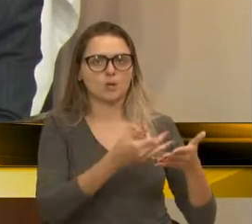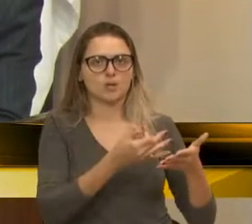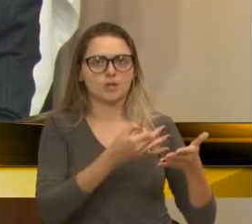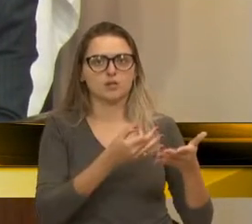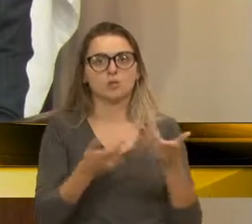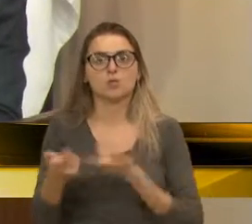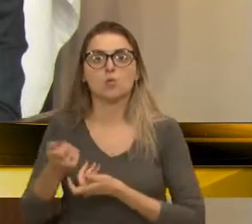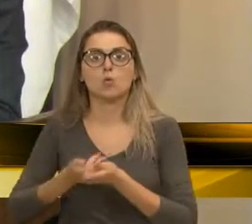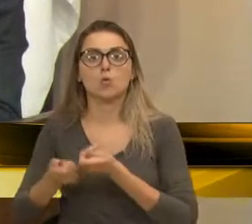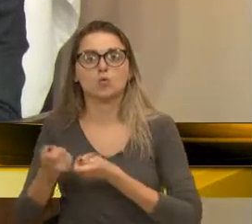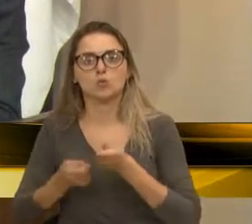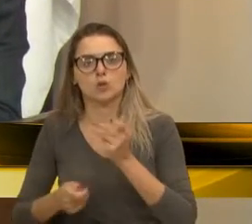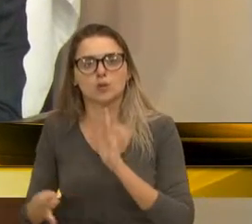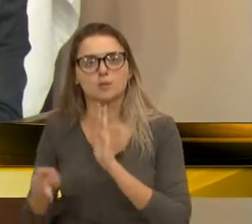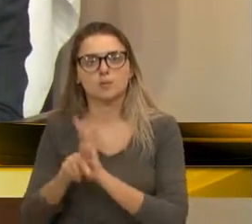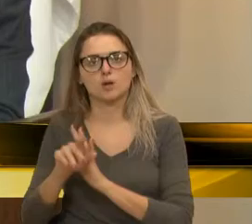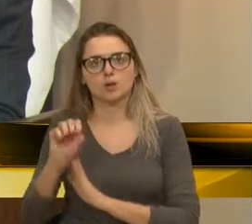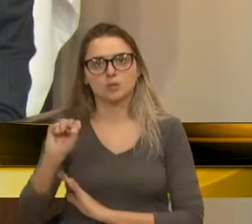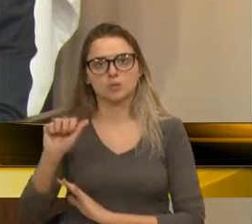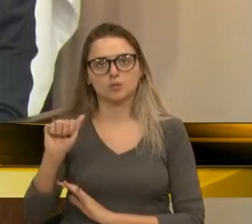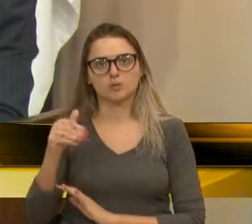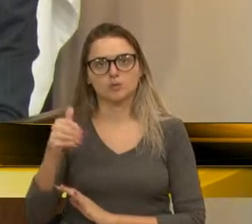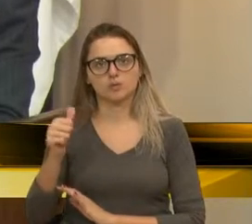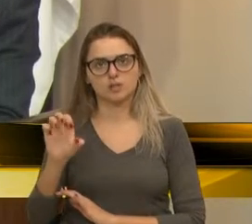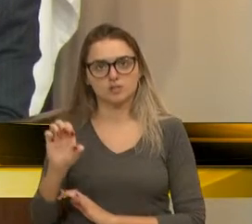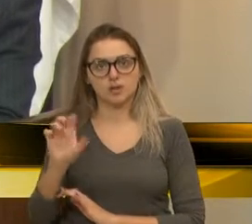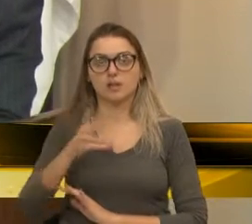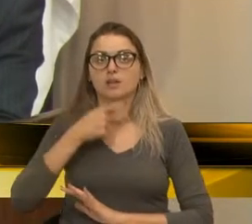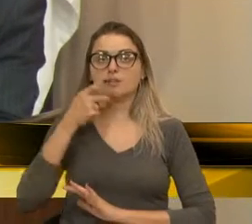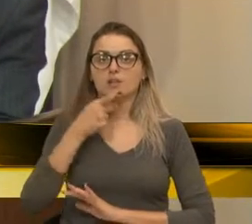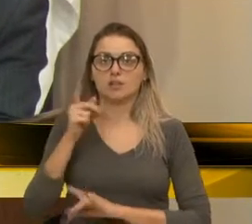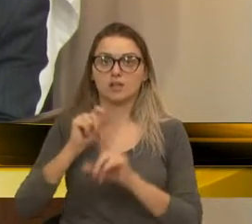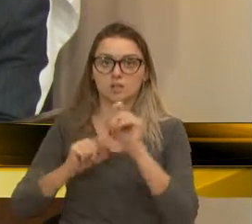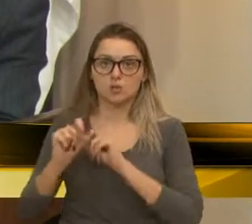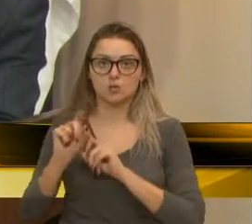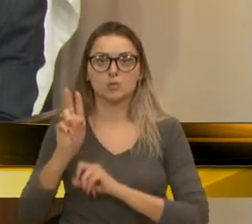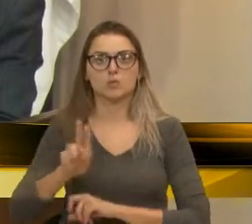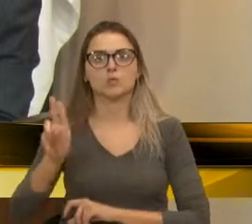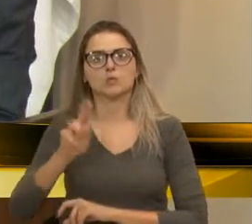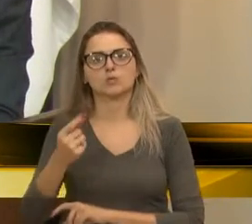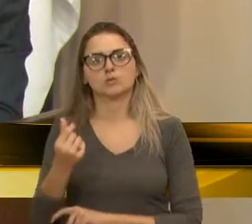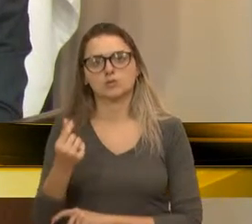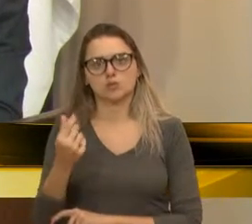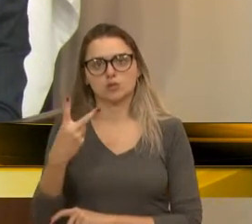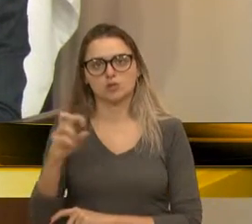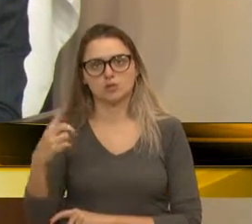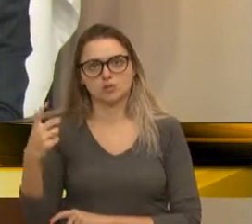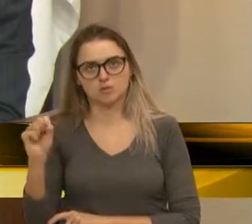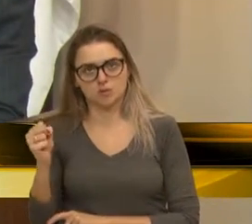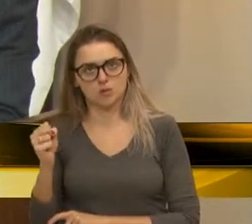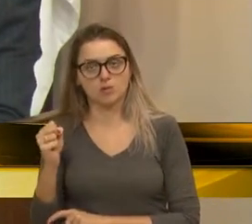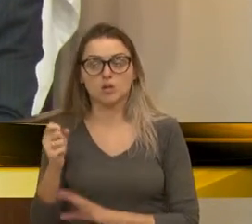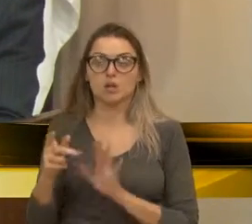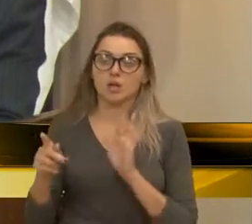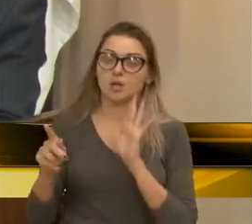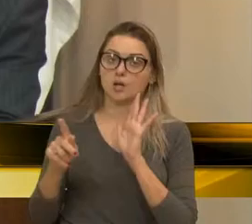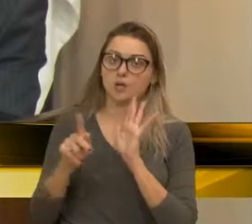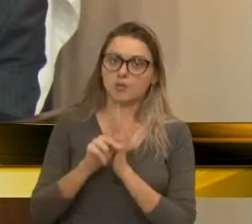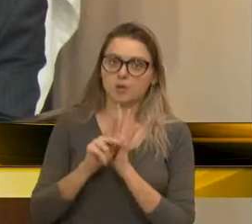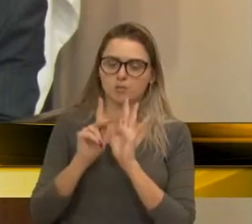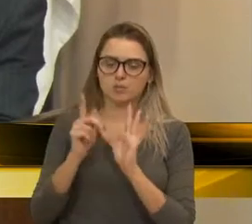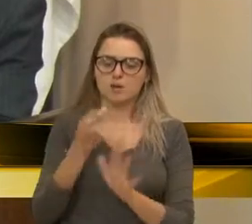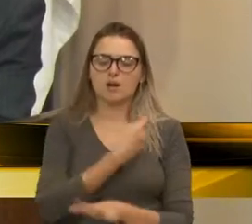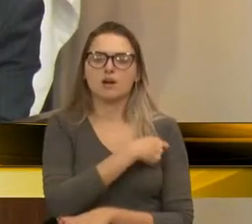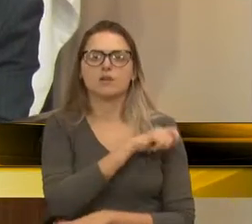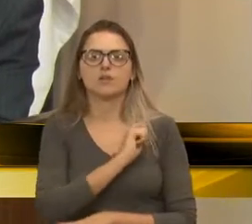Controle Interno sobre as contas do SAMAI de 2018, mais precisamente, uma